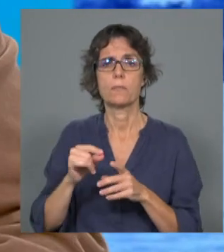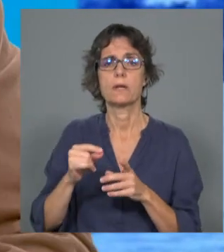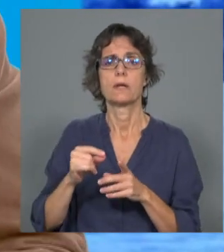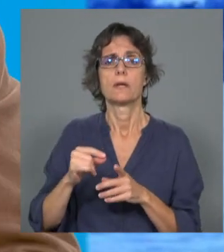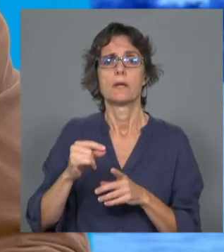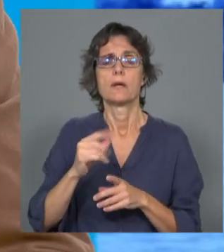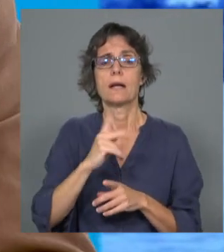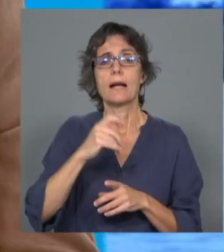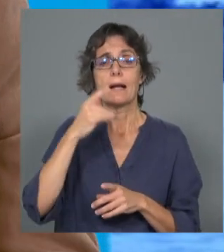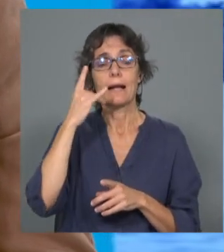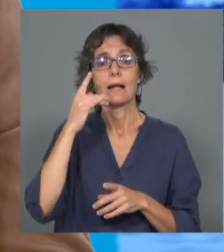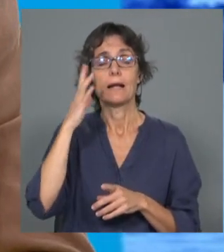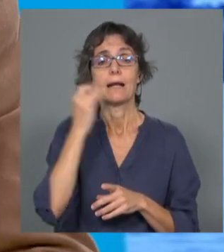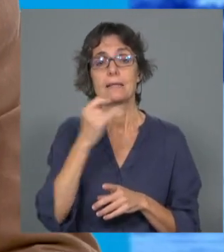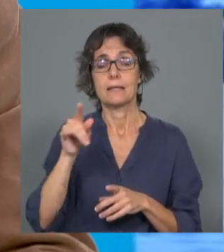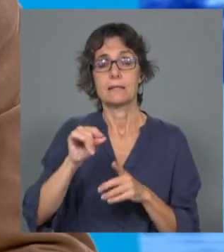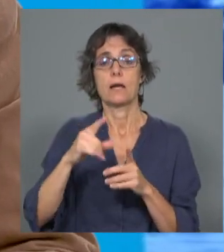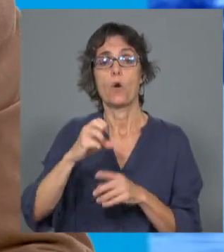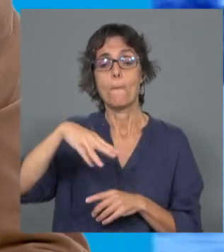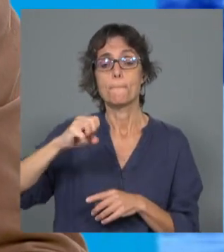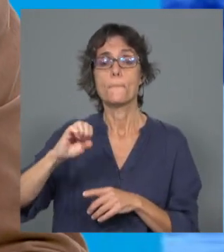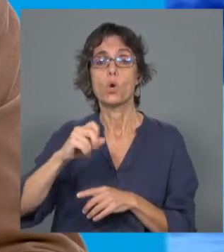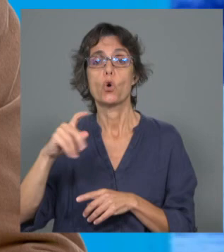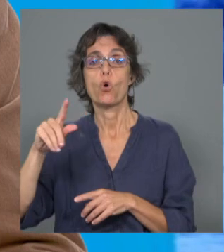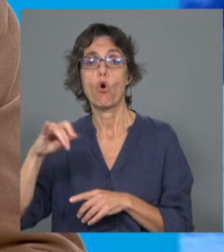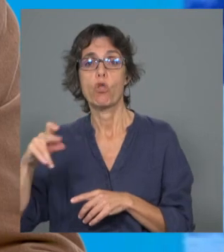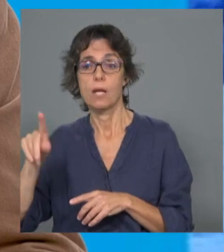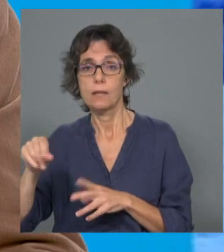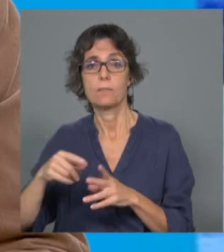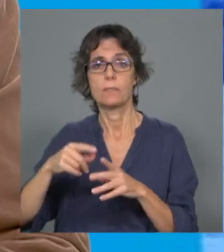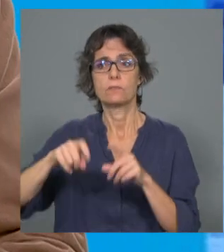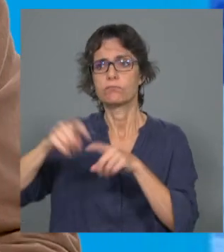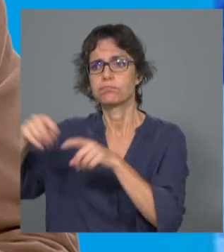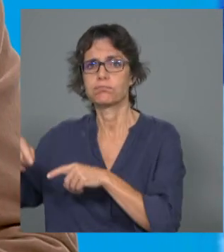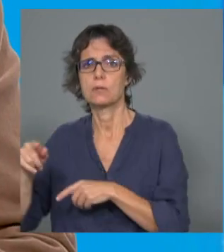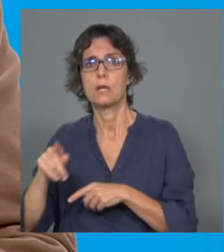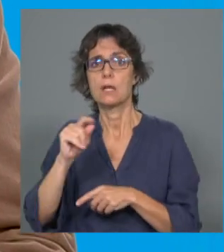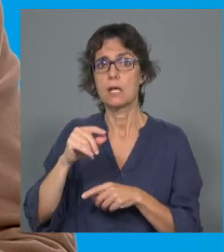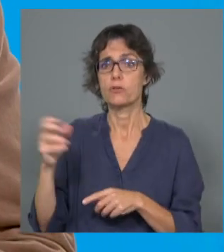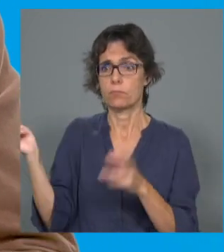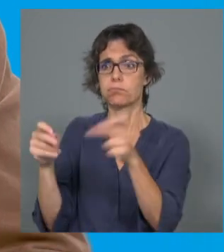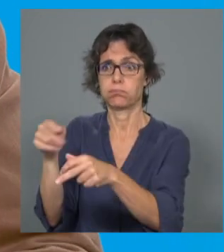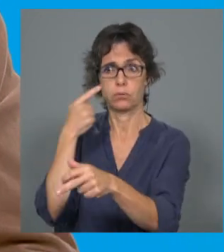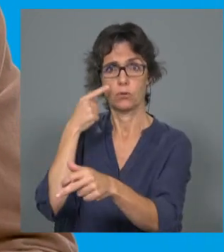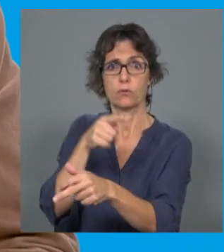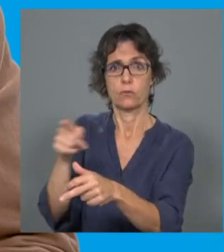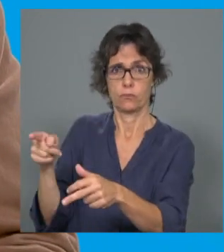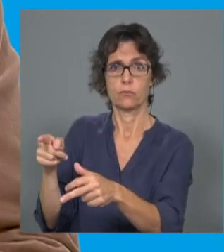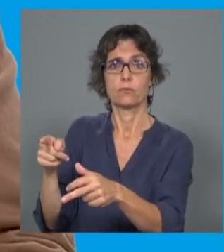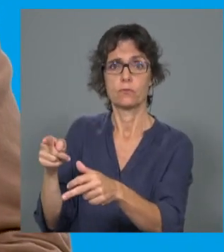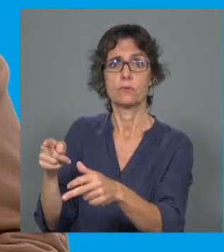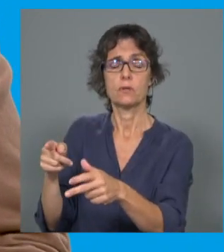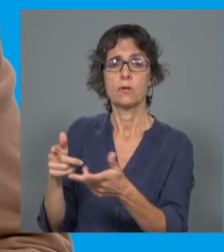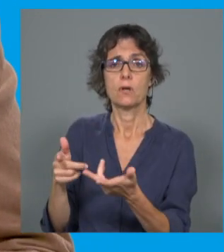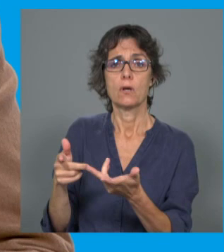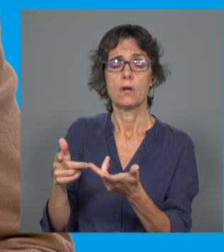para se fugir. E já houve incidentes tão estranhos como tiros em postos de recenseamentos, que tudo